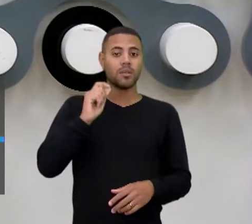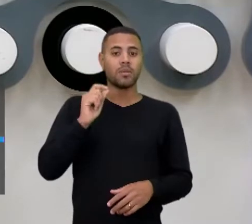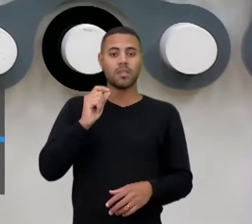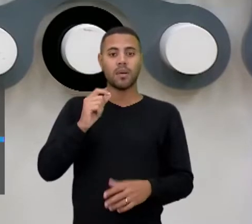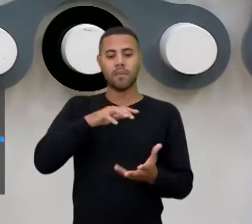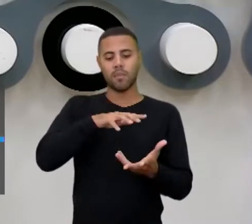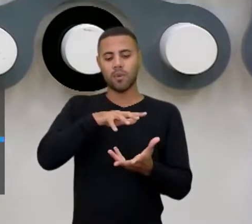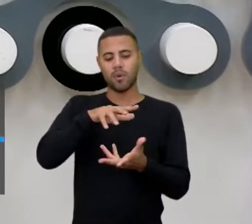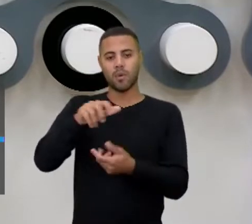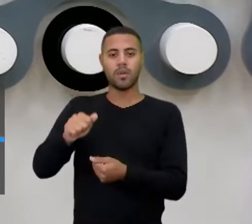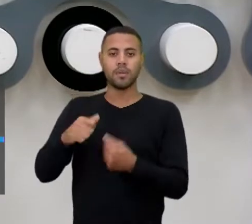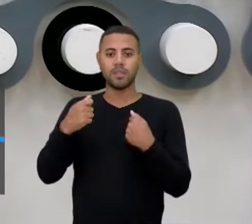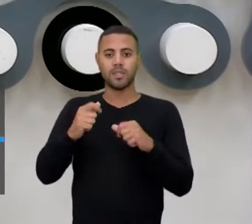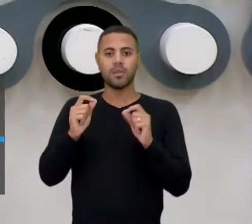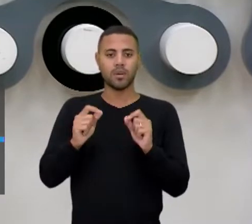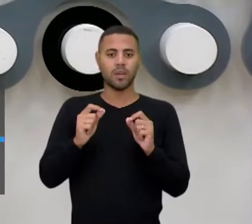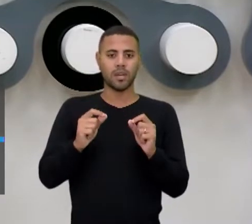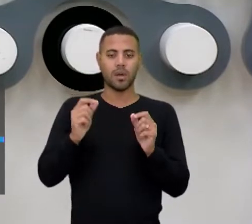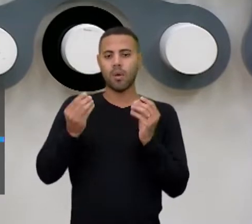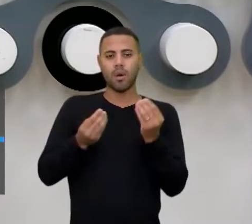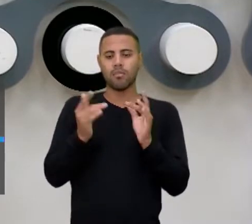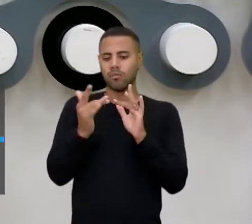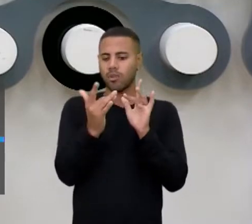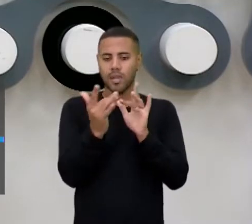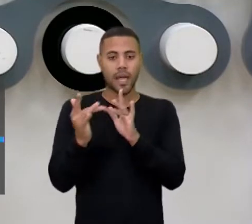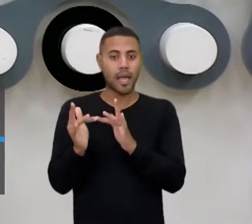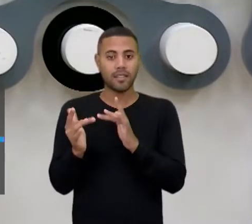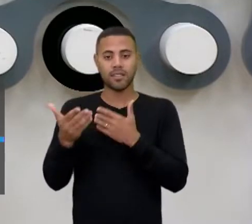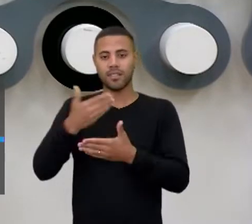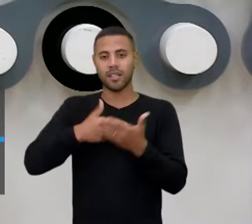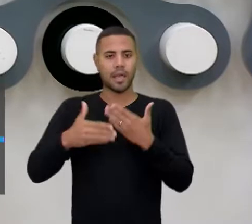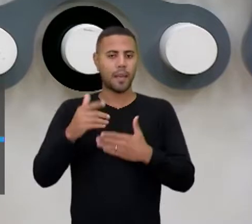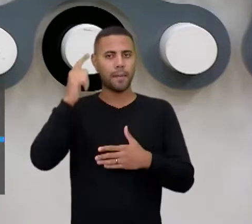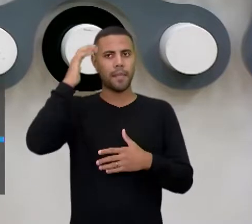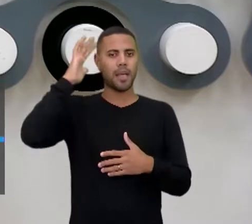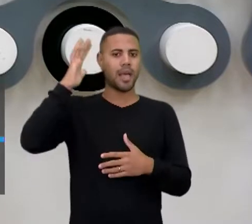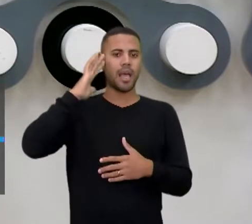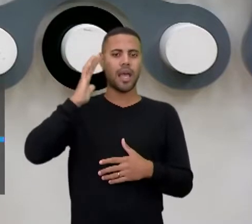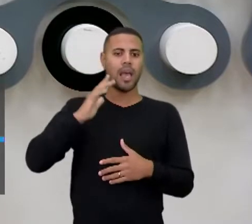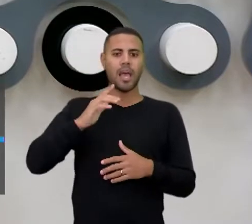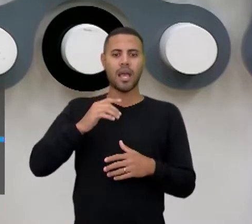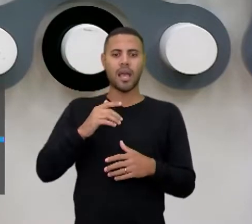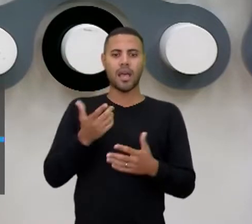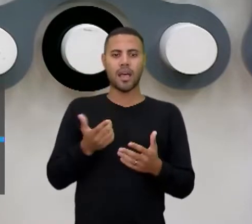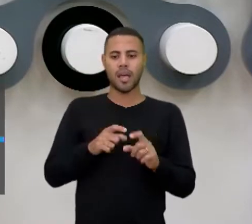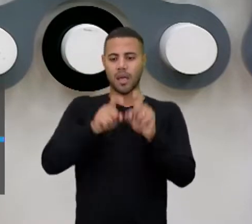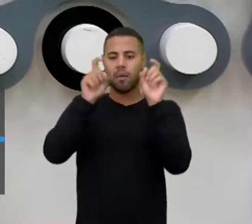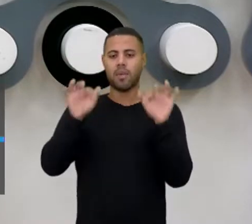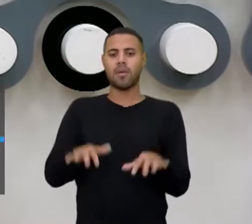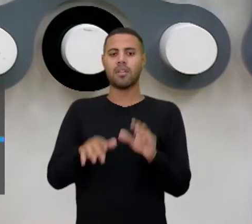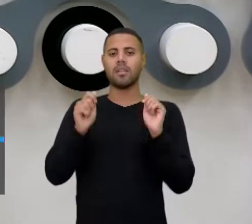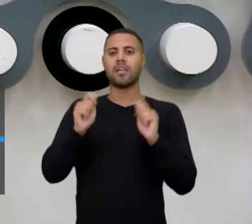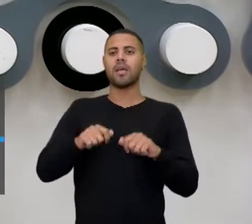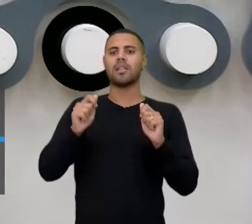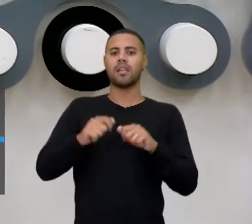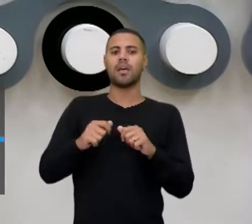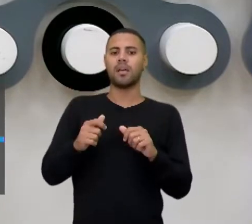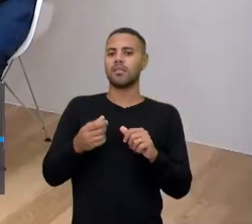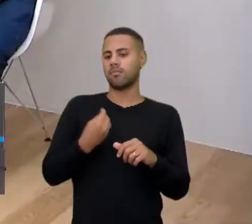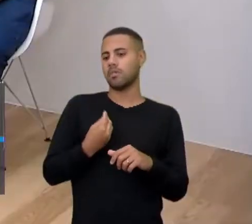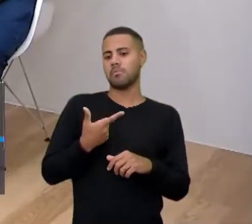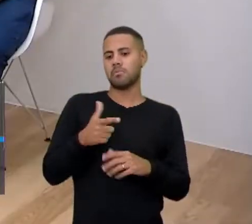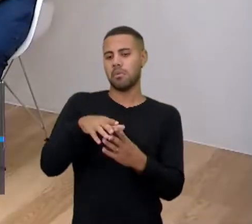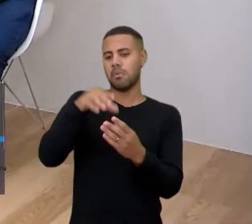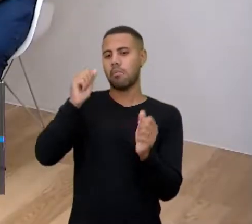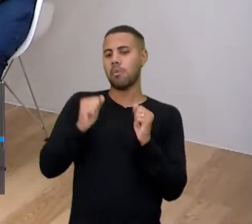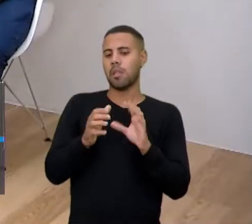gente precisa ter uma forma de se relacionar. Não é chegar e falar assim, só porque eu estou atrás do computador, fisicamente eu não estou lá, eu posso